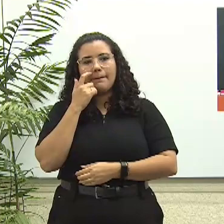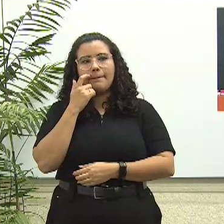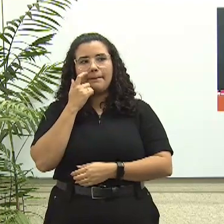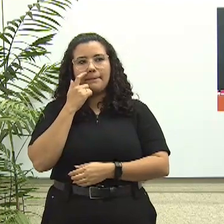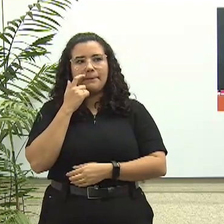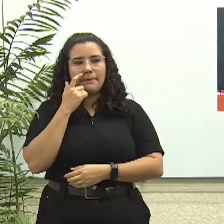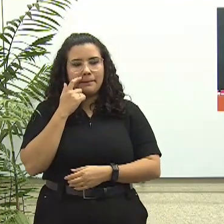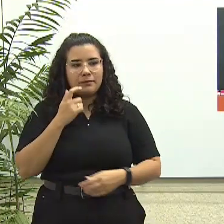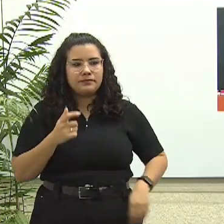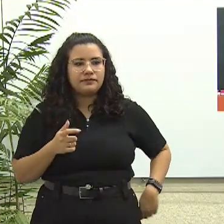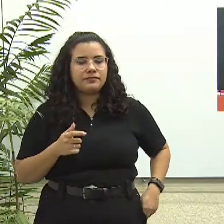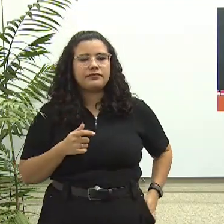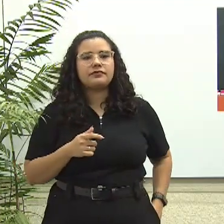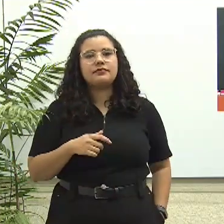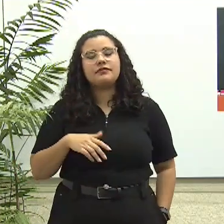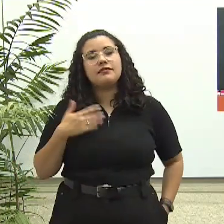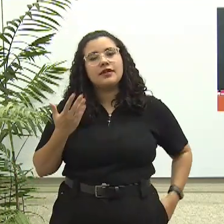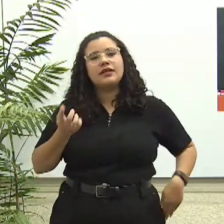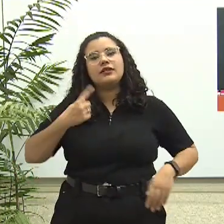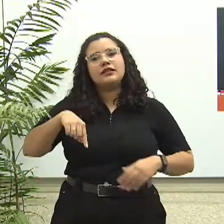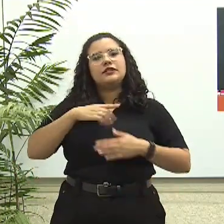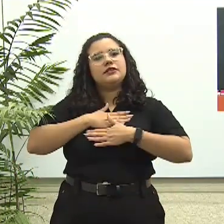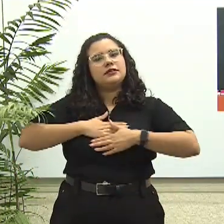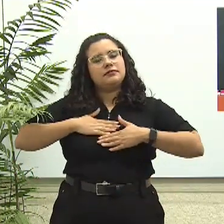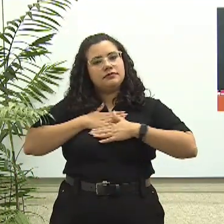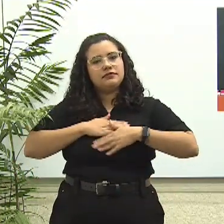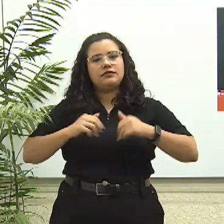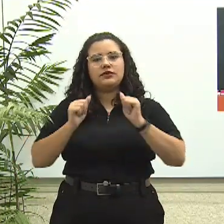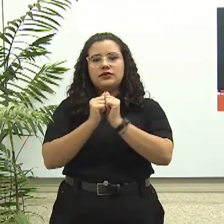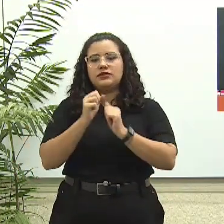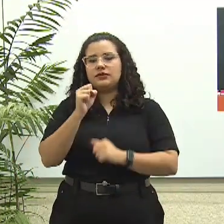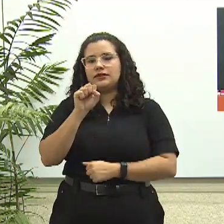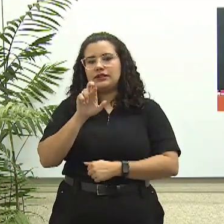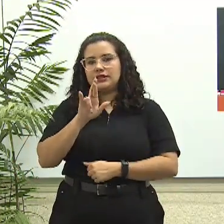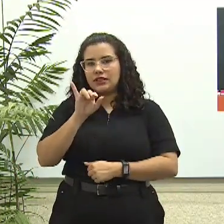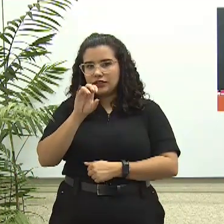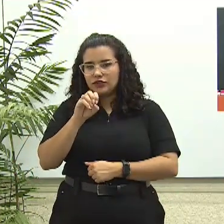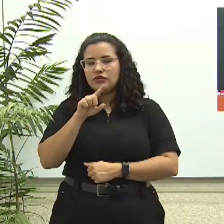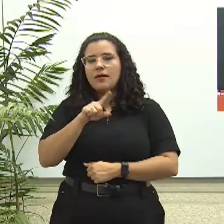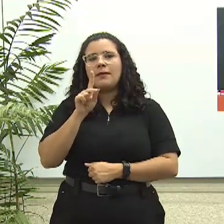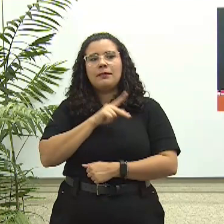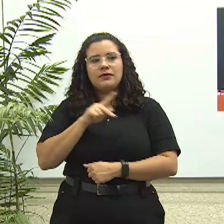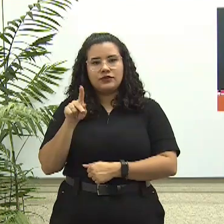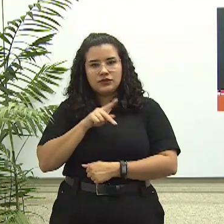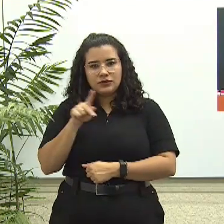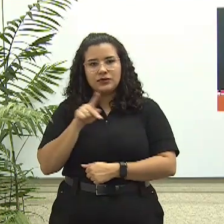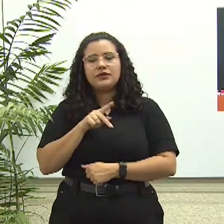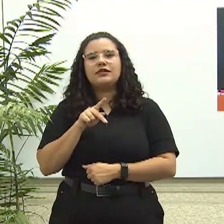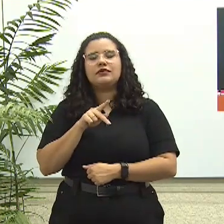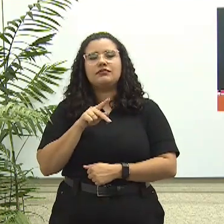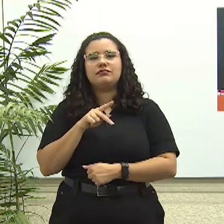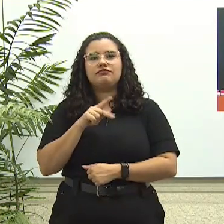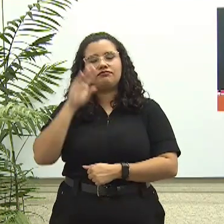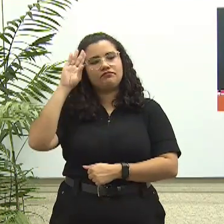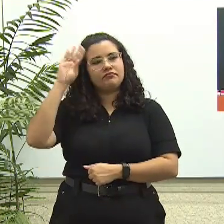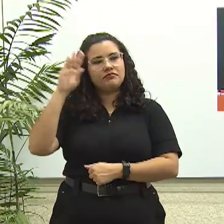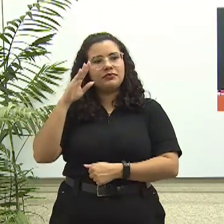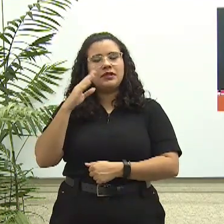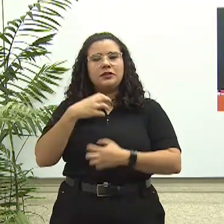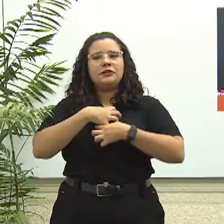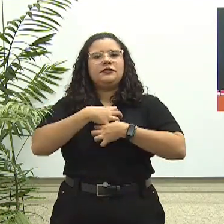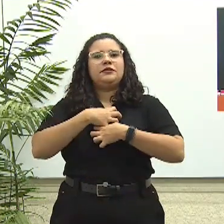bem ã é um prazer também estar aqui né com Sérgio Amadeu nosso professor e inspirador aí a gente